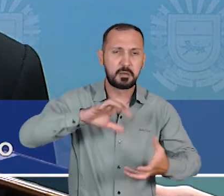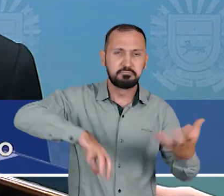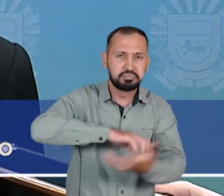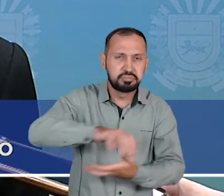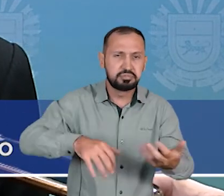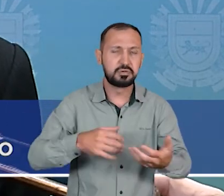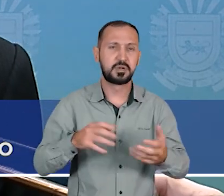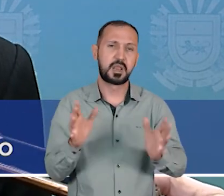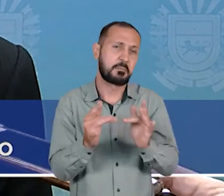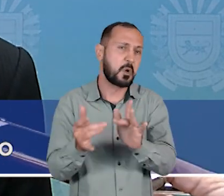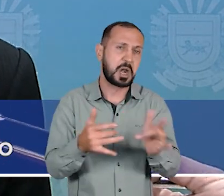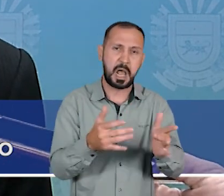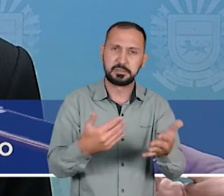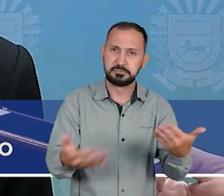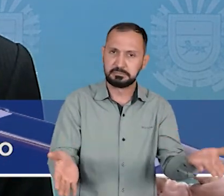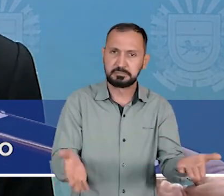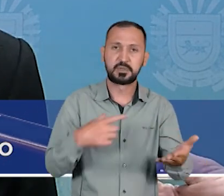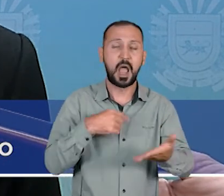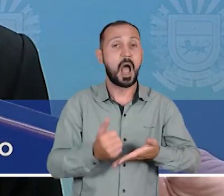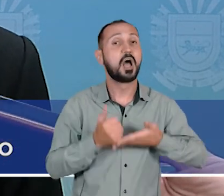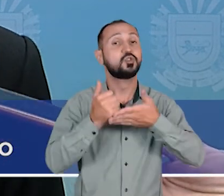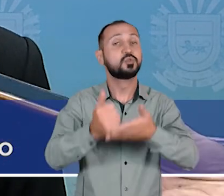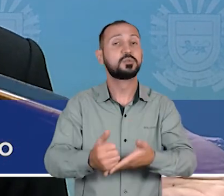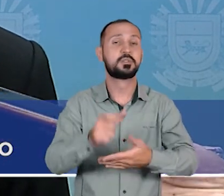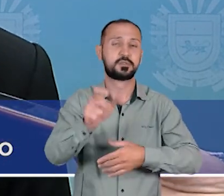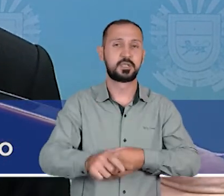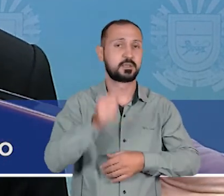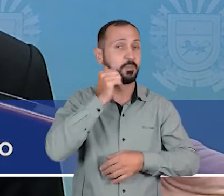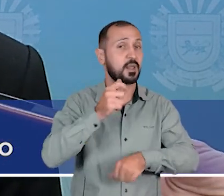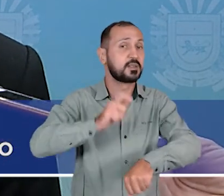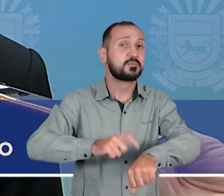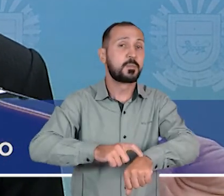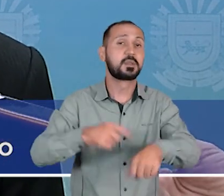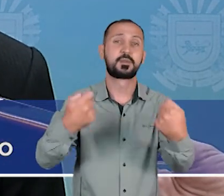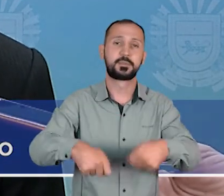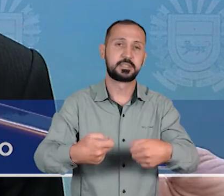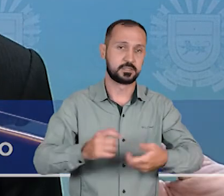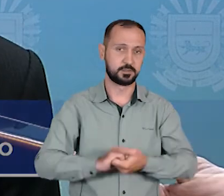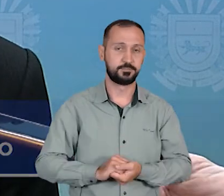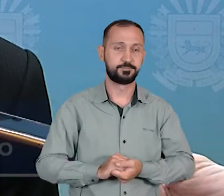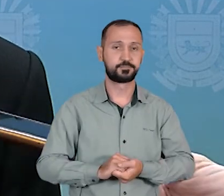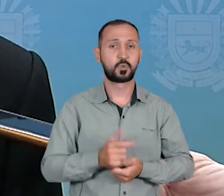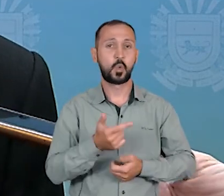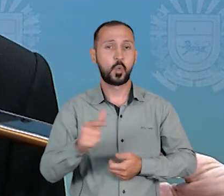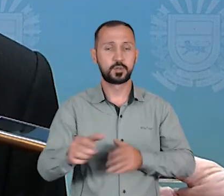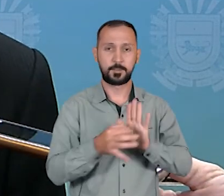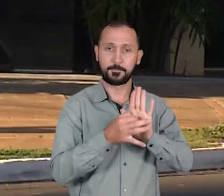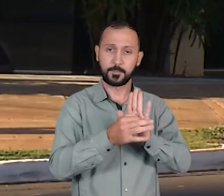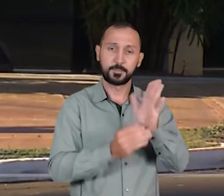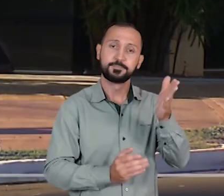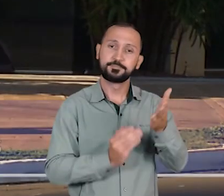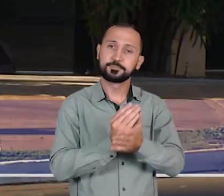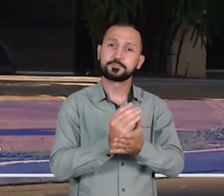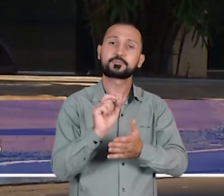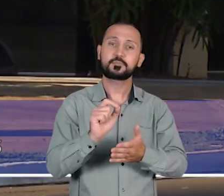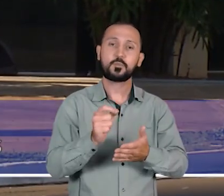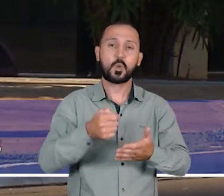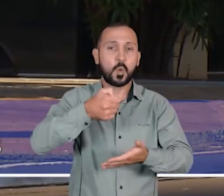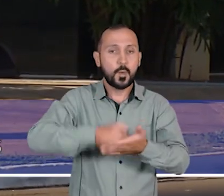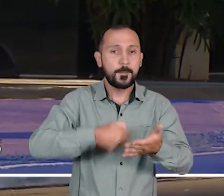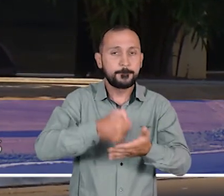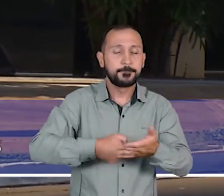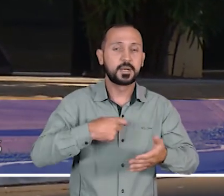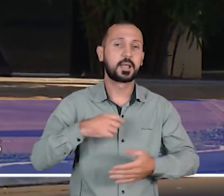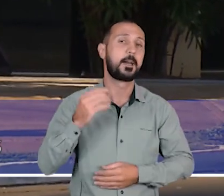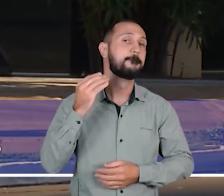desordem, de briga de casais, de namorados, a socorrer essas mulheres nesse momento de necessidade. Outra proposta